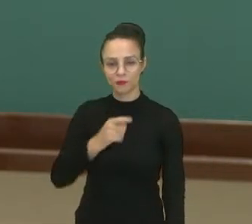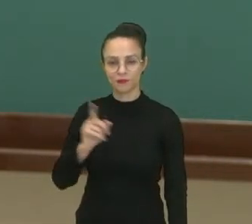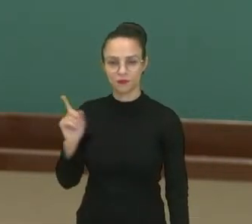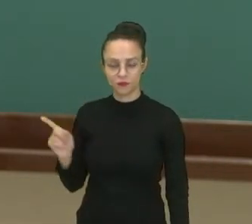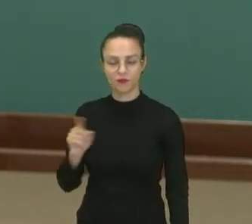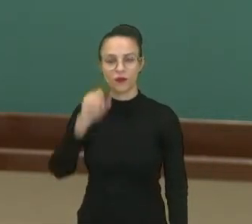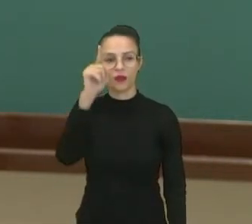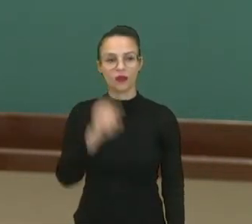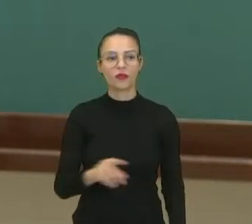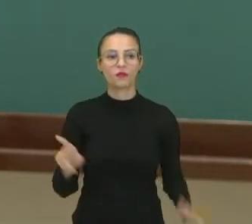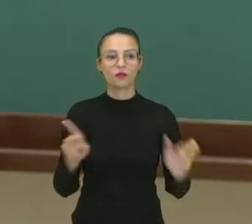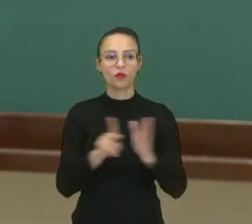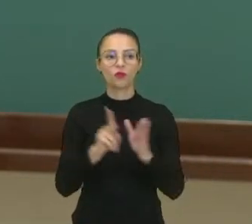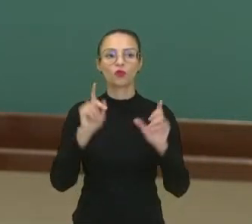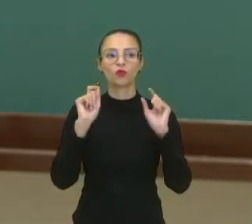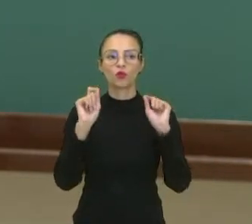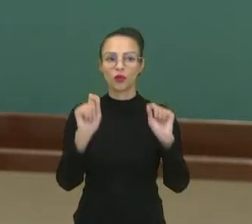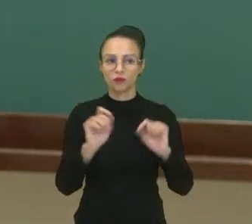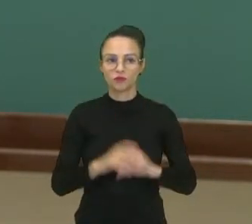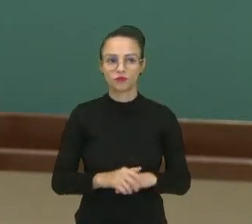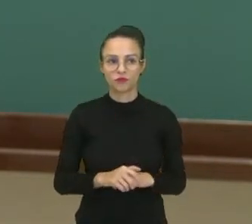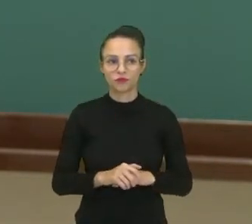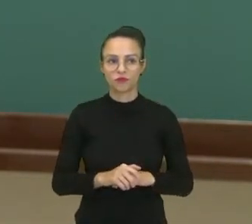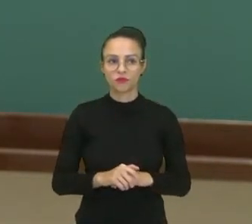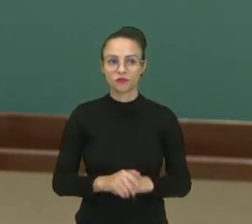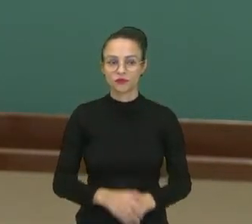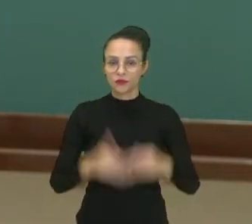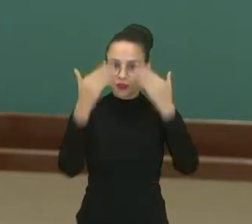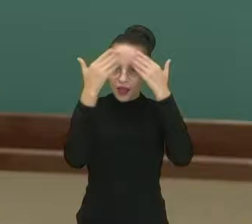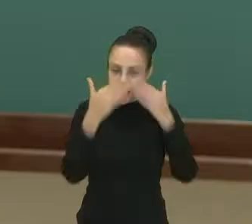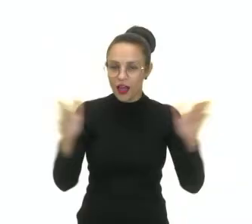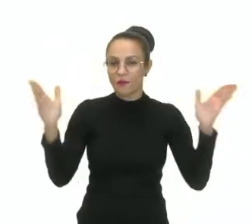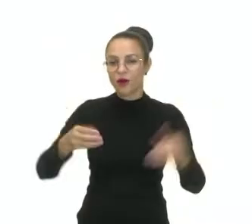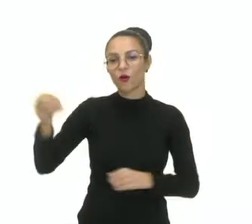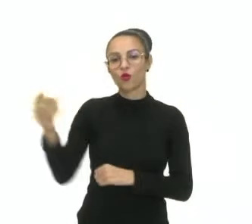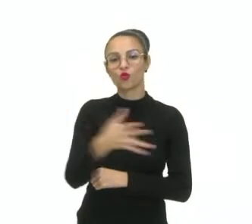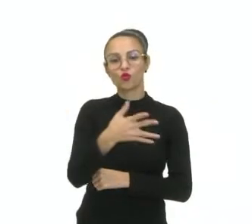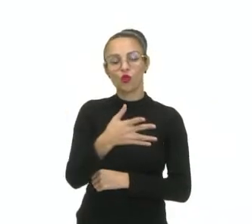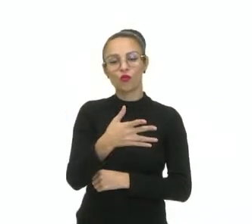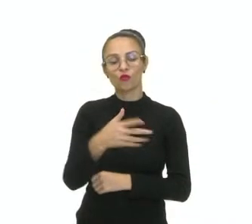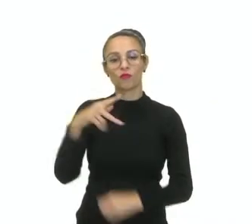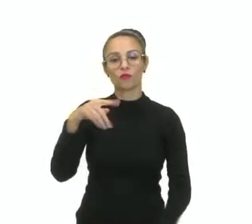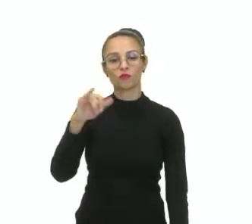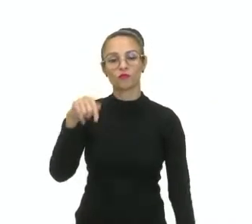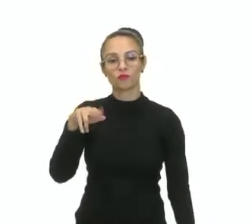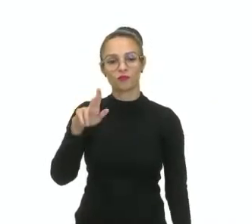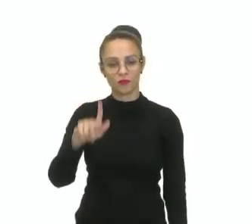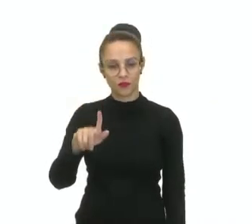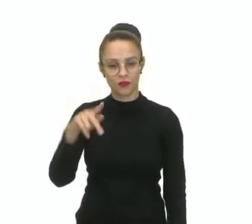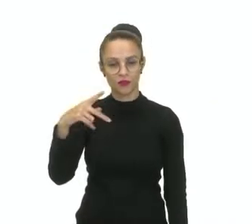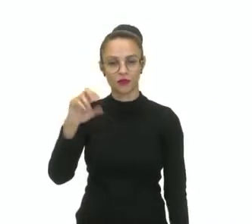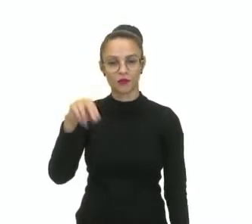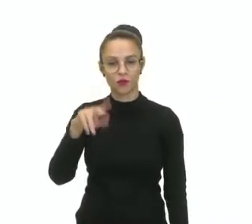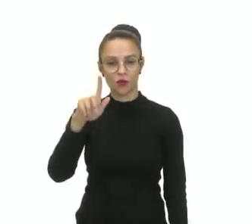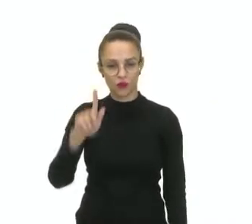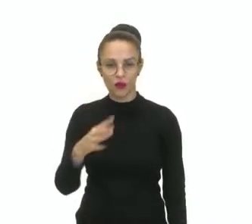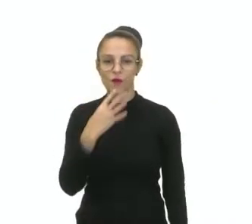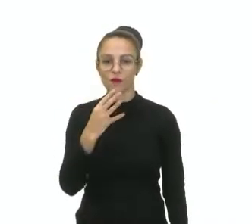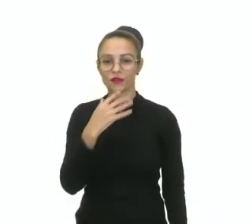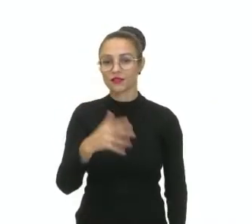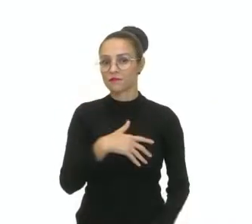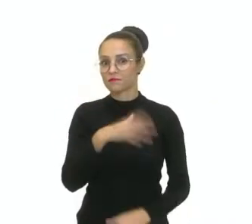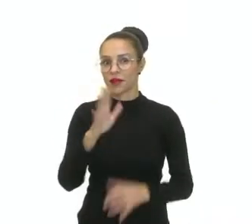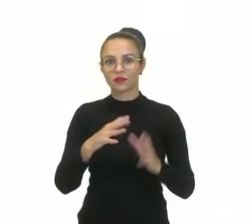Uma propaganda que diz assim: abra o novo Ping Pong e conheça a maior promoção da história dos